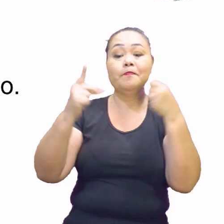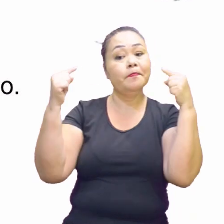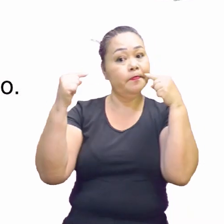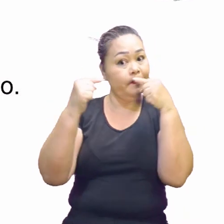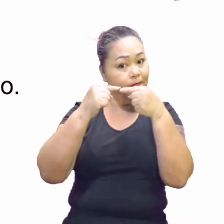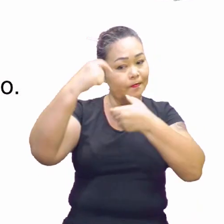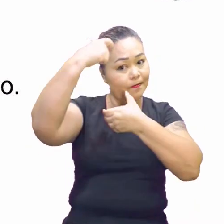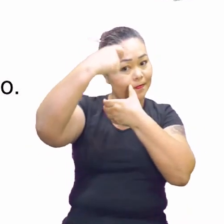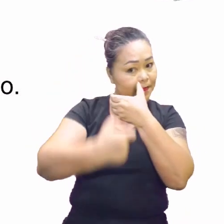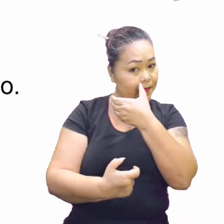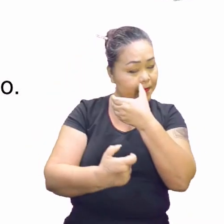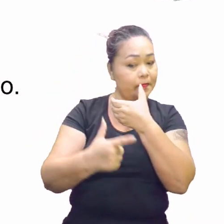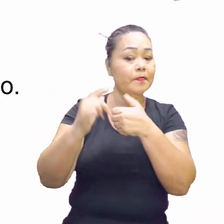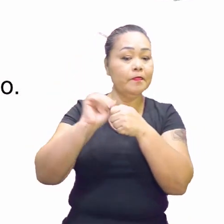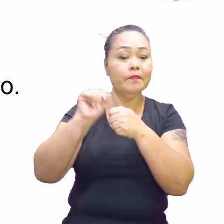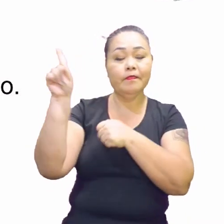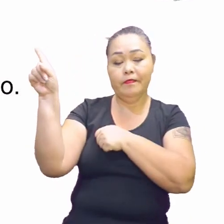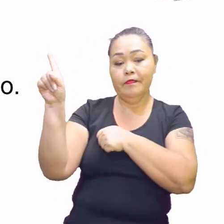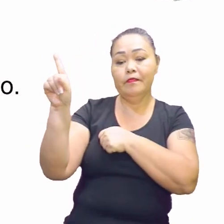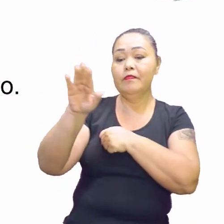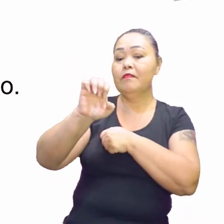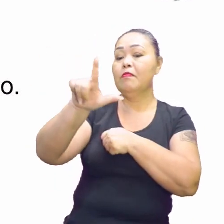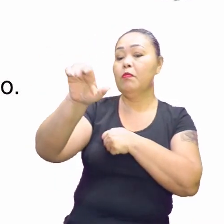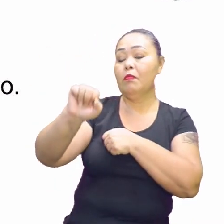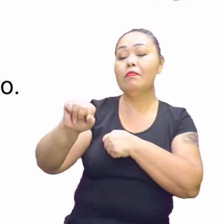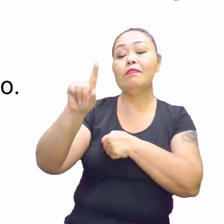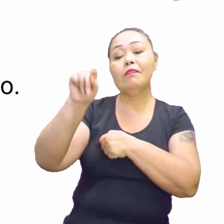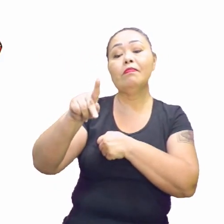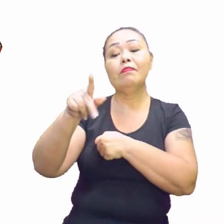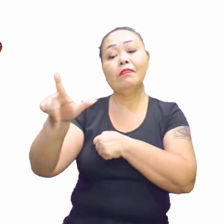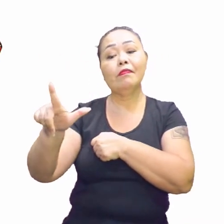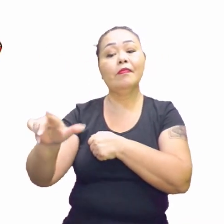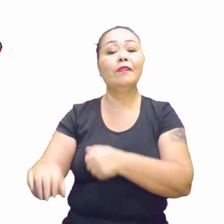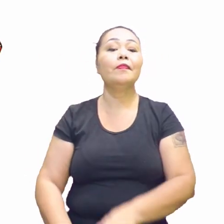o núcleo do sujeito que está pluralizado.